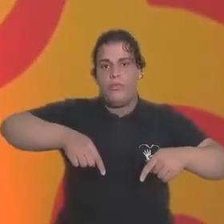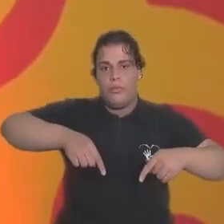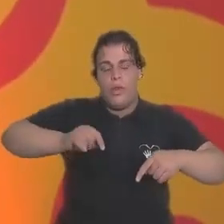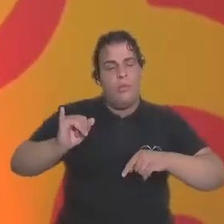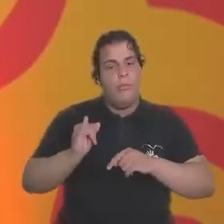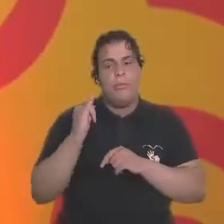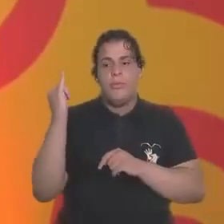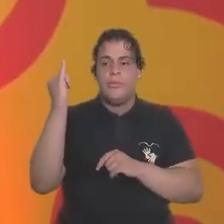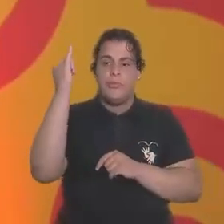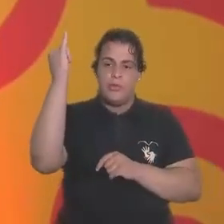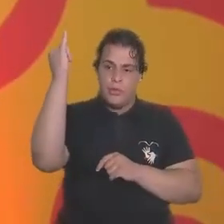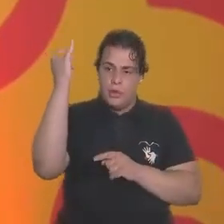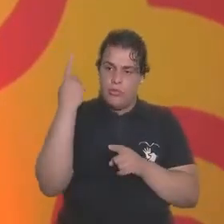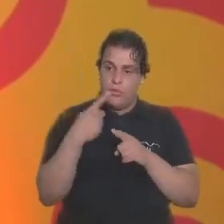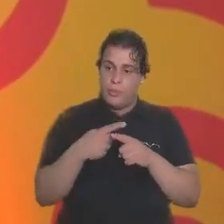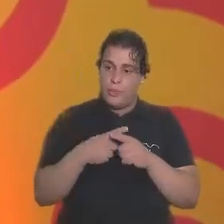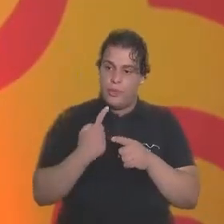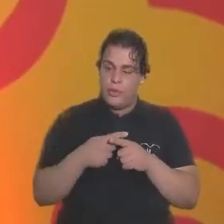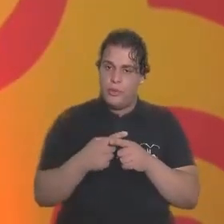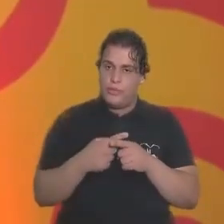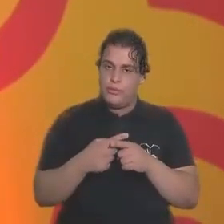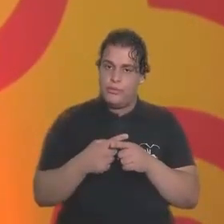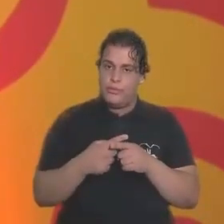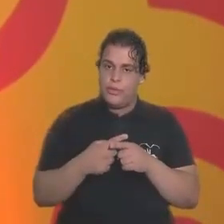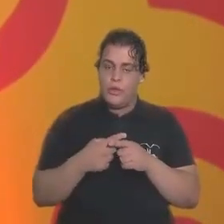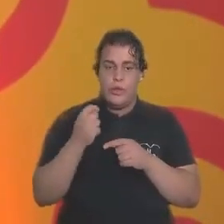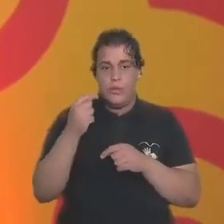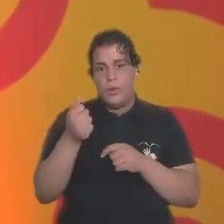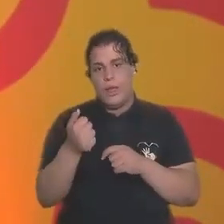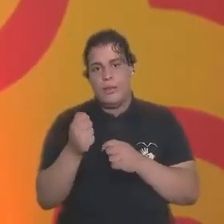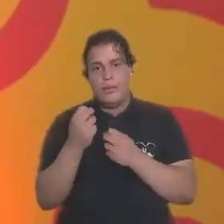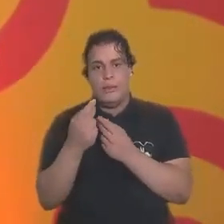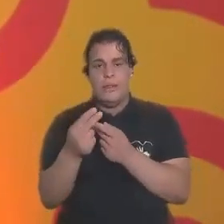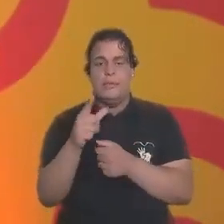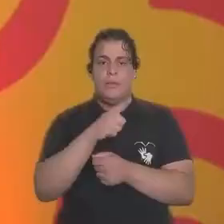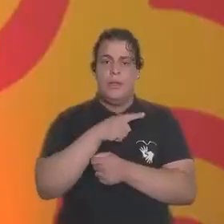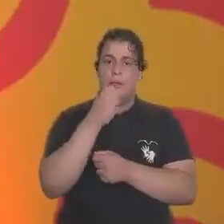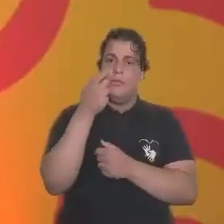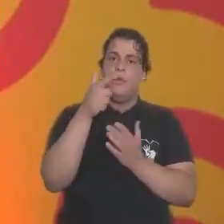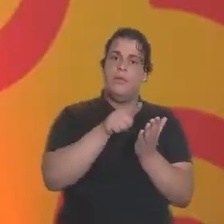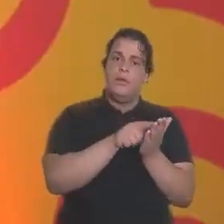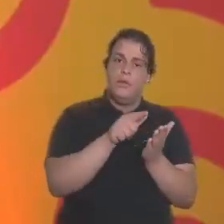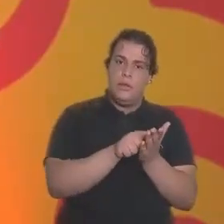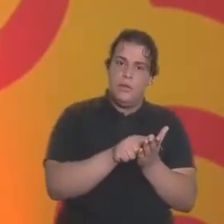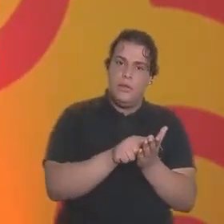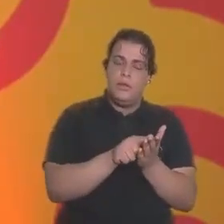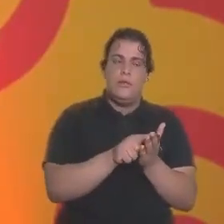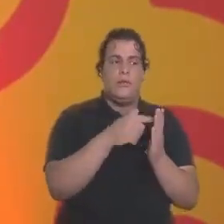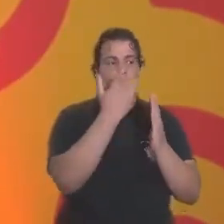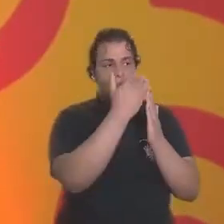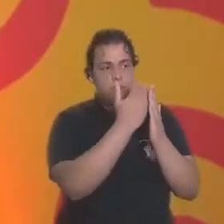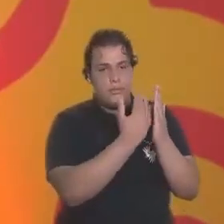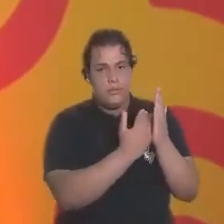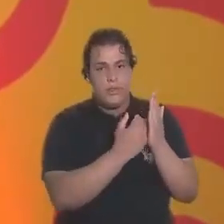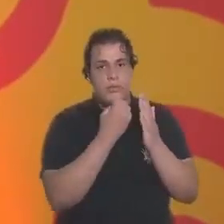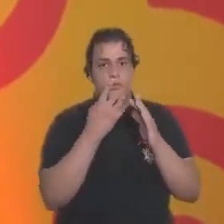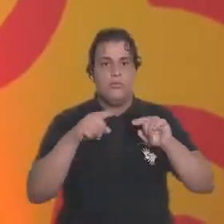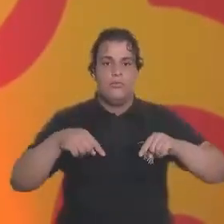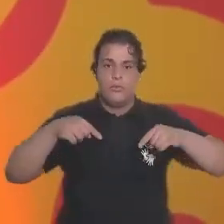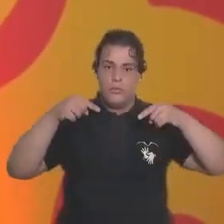é essencial, porque a maioria das vezes a gente vai ver bons livros, bons conteúdos, boas práticas